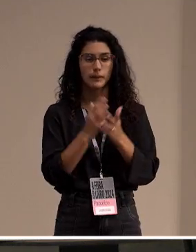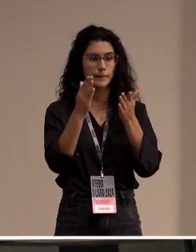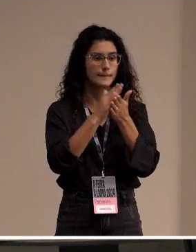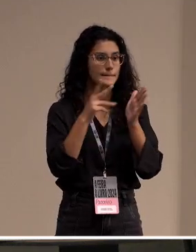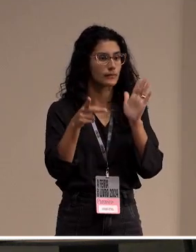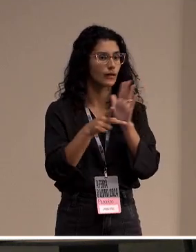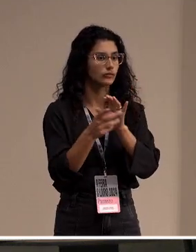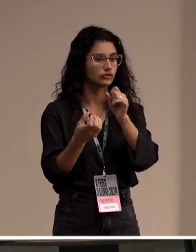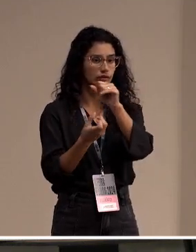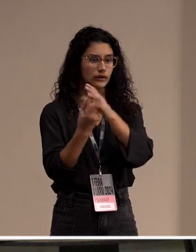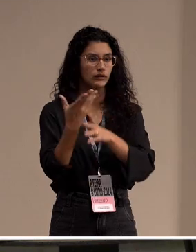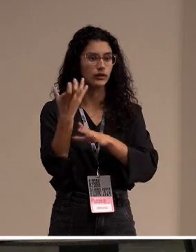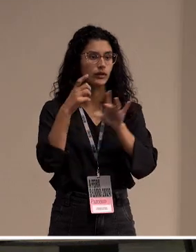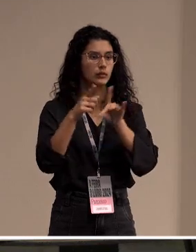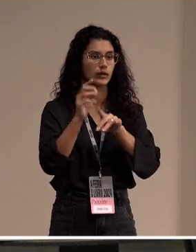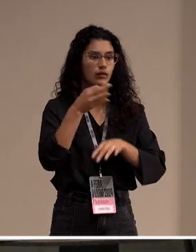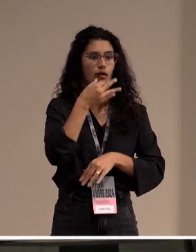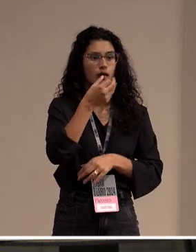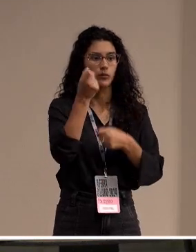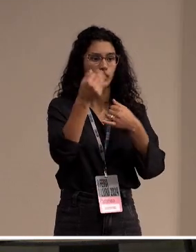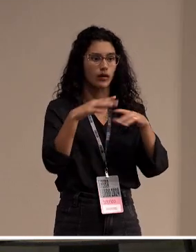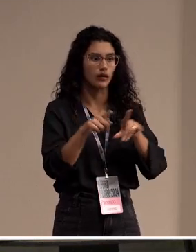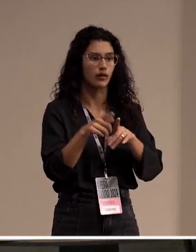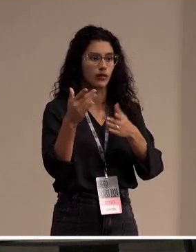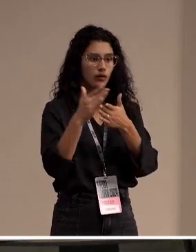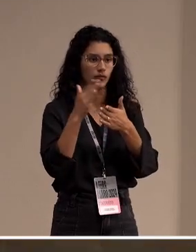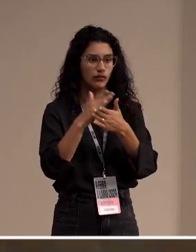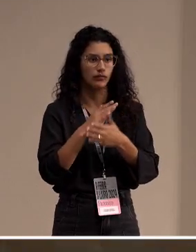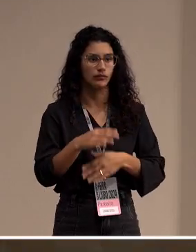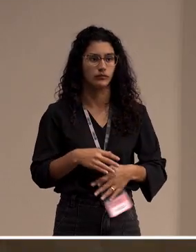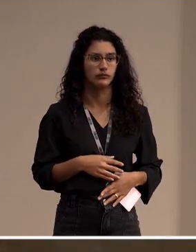de ficção? E aí eu queria que você falasse um pouco sobre esse livro.